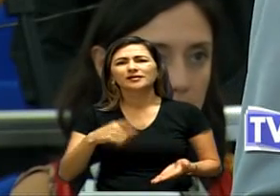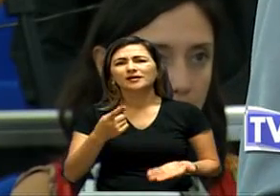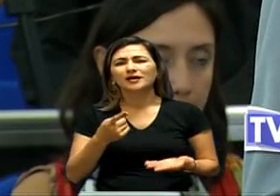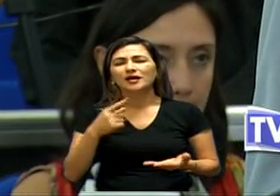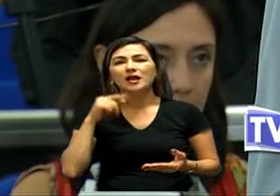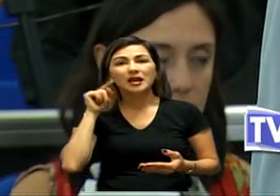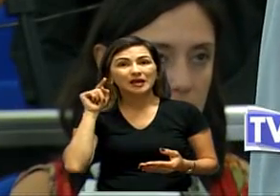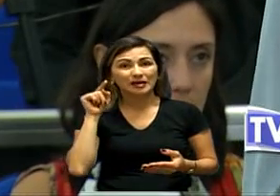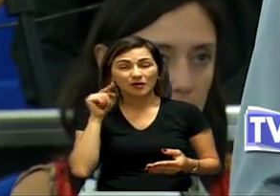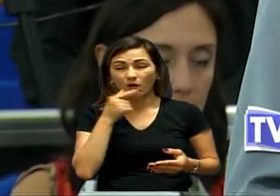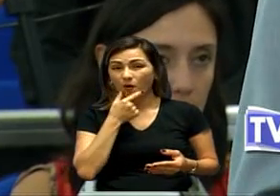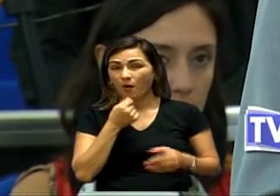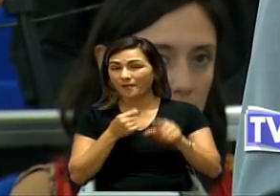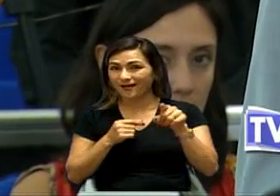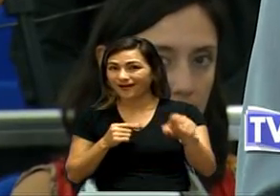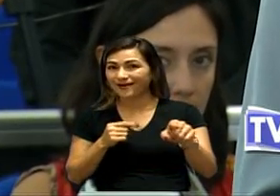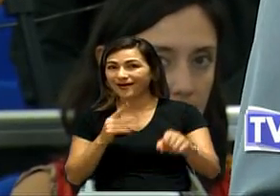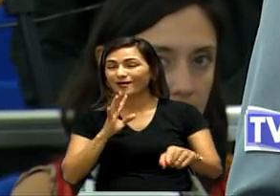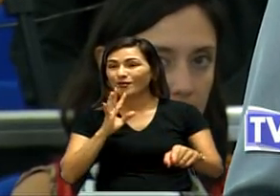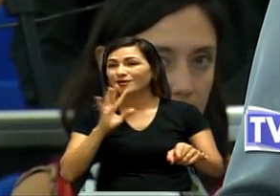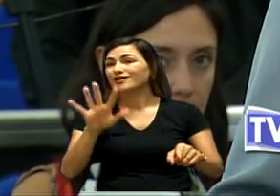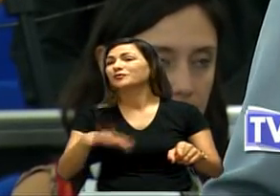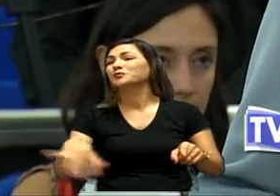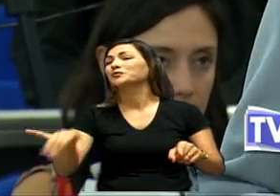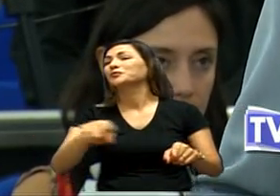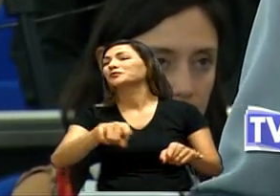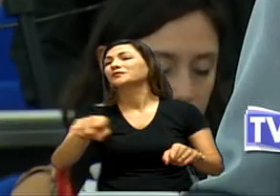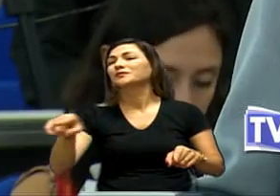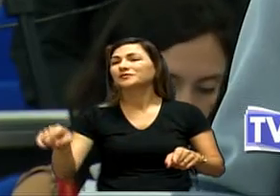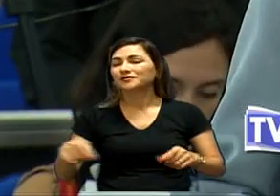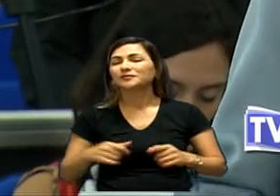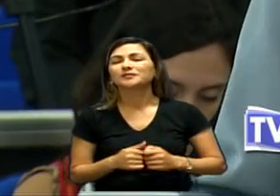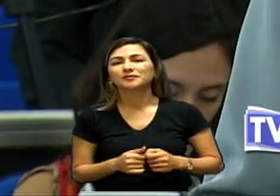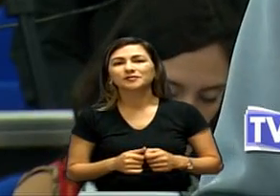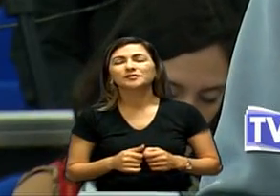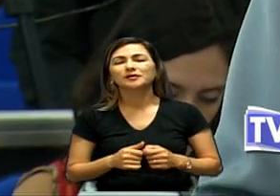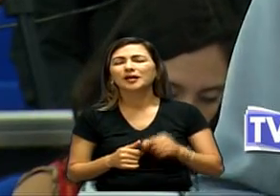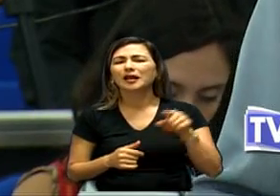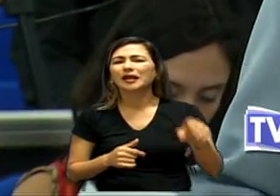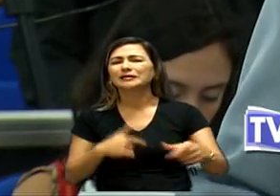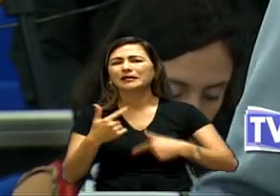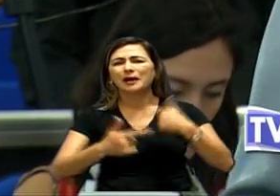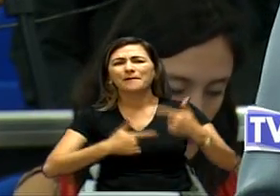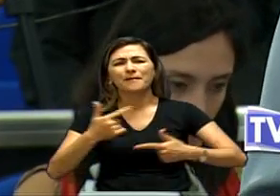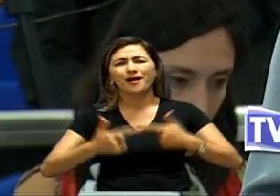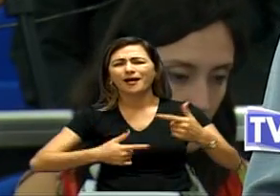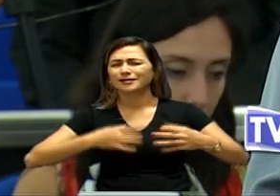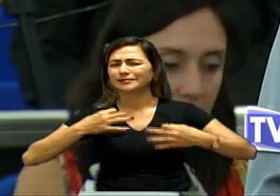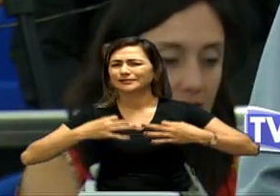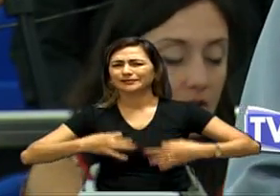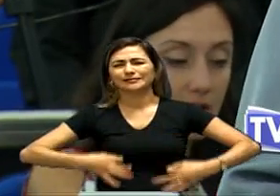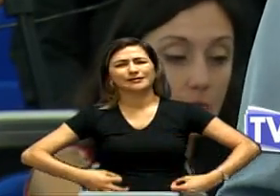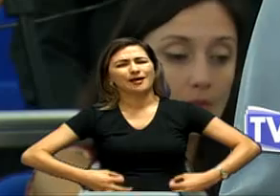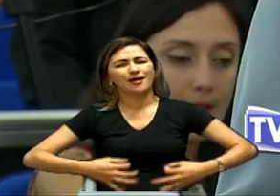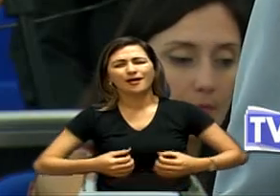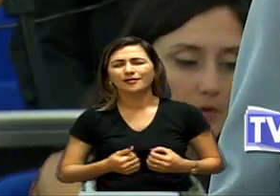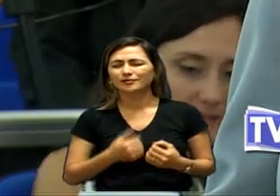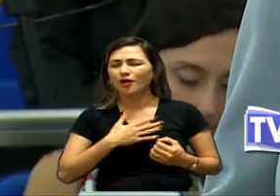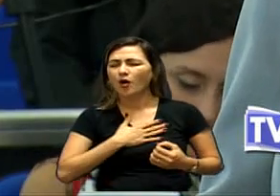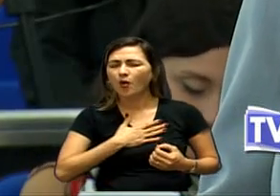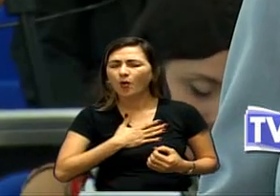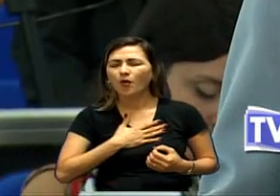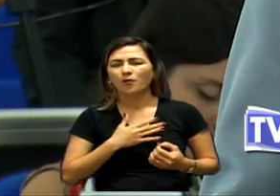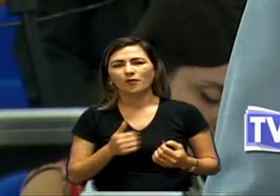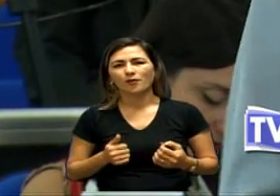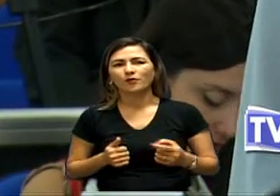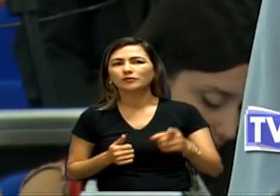muito tempo. Seu Ari, uma pessoa do bem, trabalhador, tem o maior carinho por essa